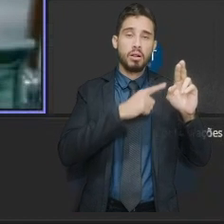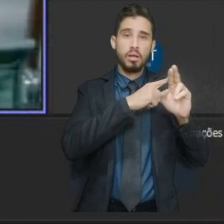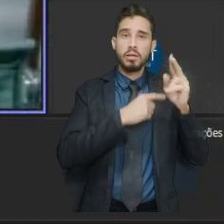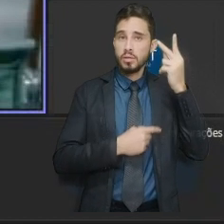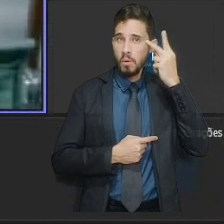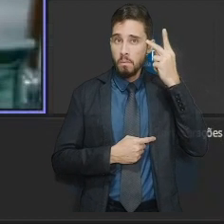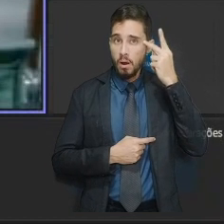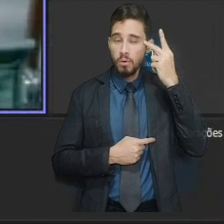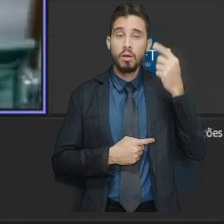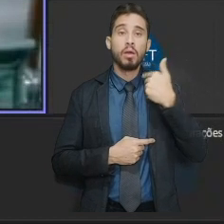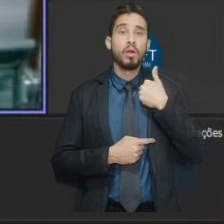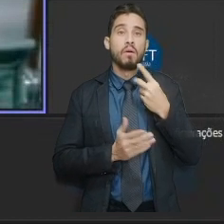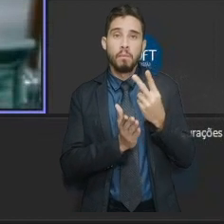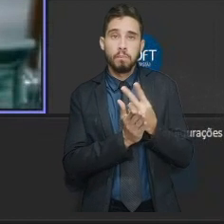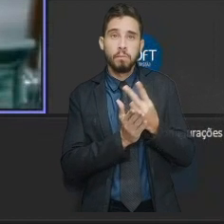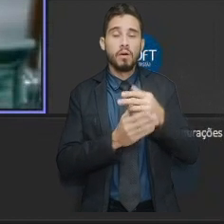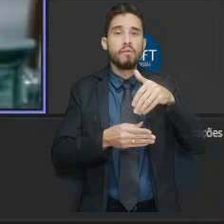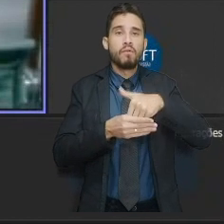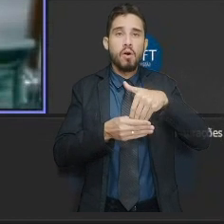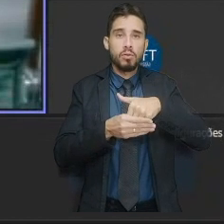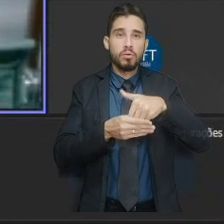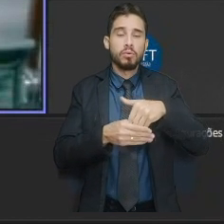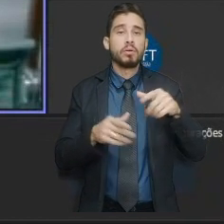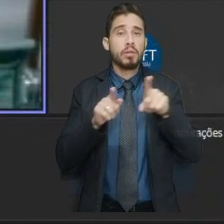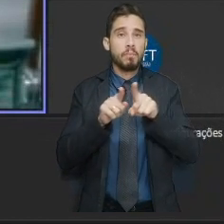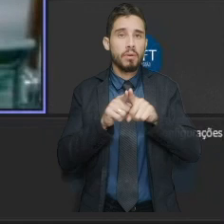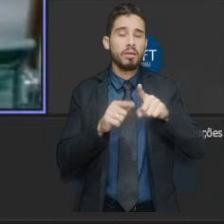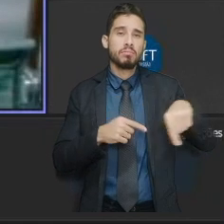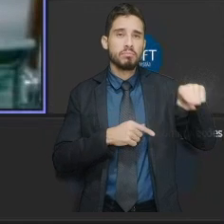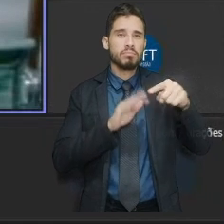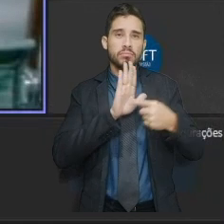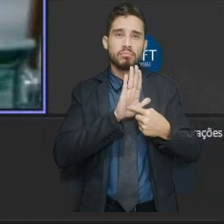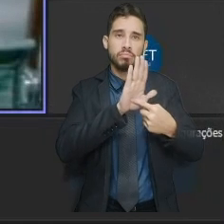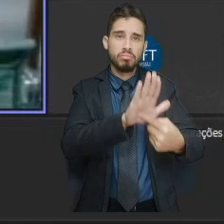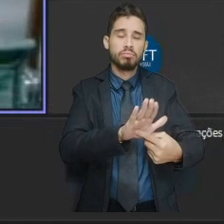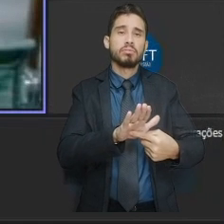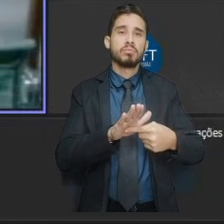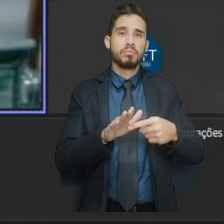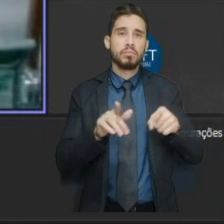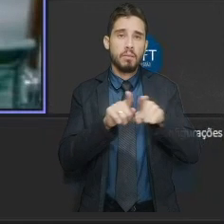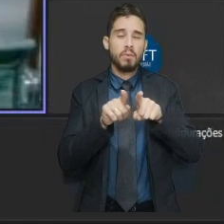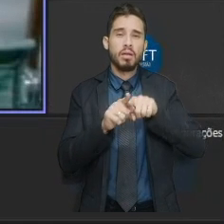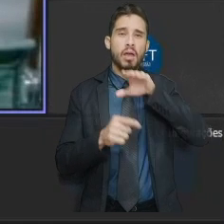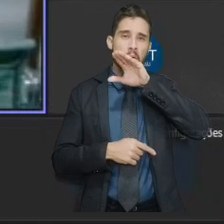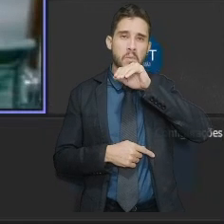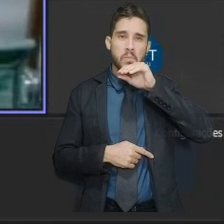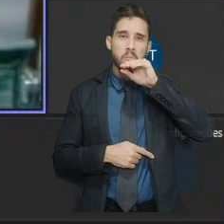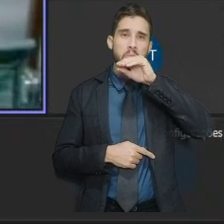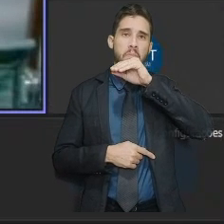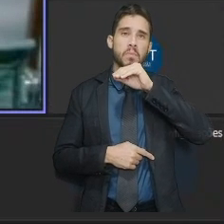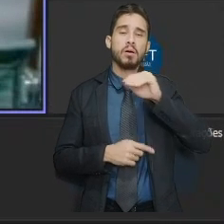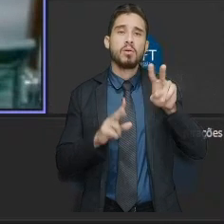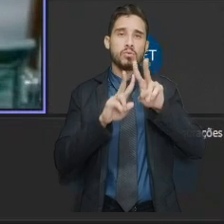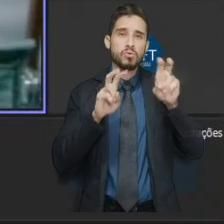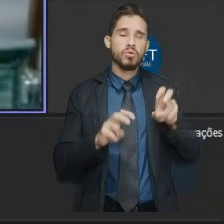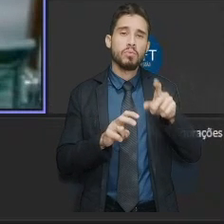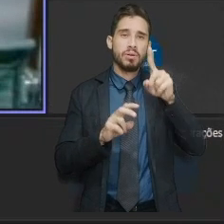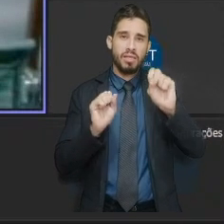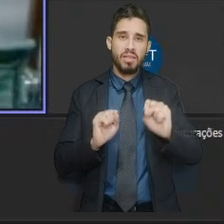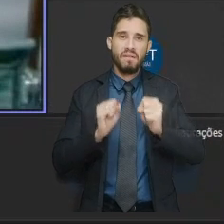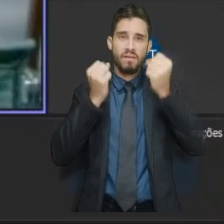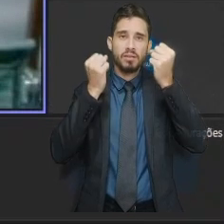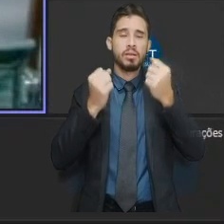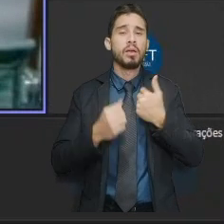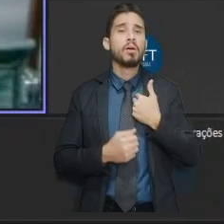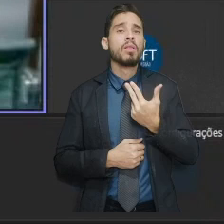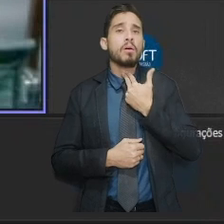em audiência, mas eu vou manter o meu voto de não provimento, e pelo que demonstrado aqui nessa sustentação oral, o